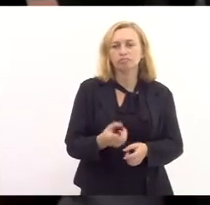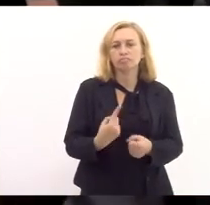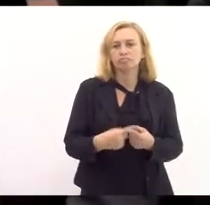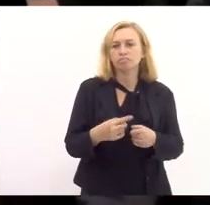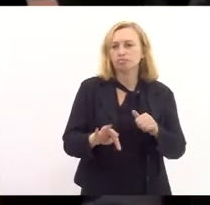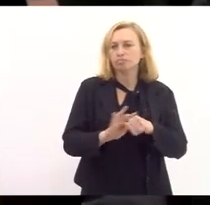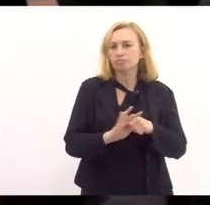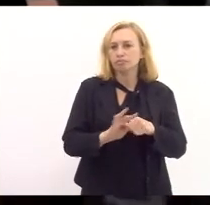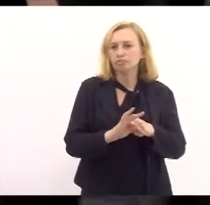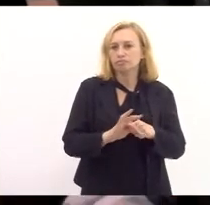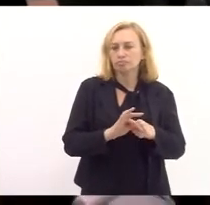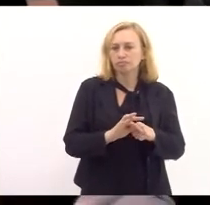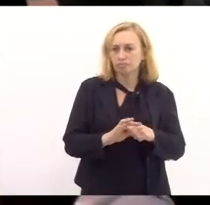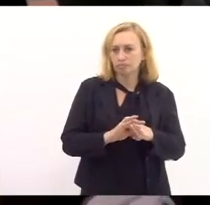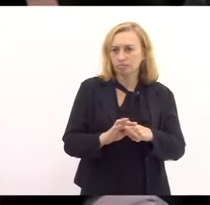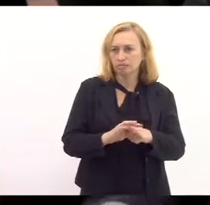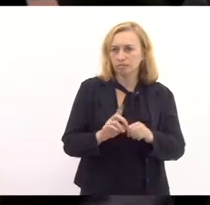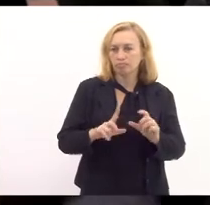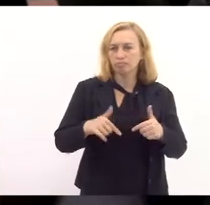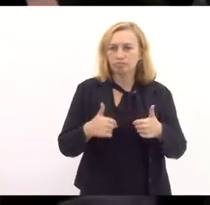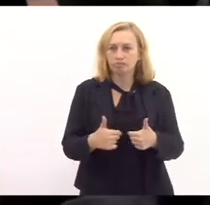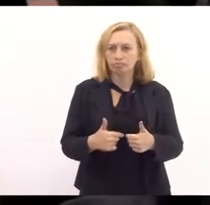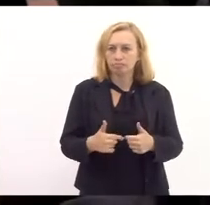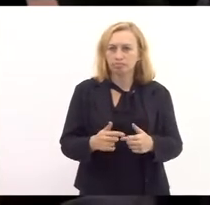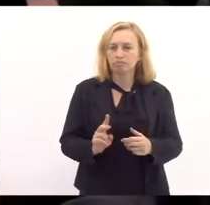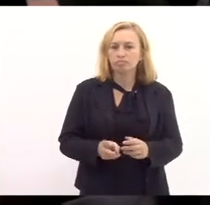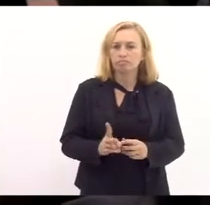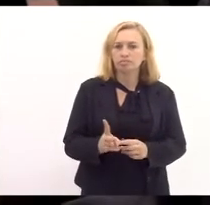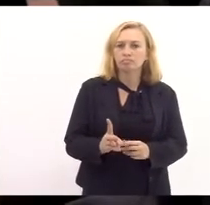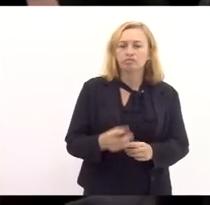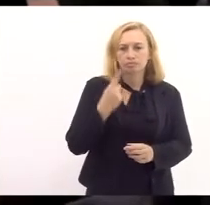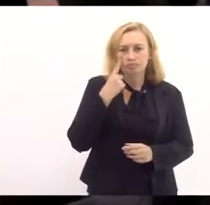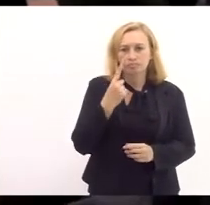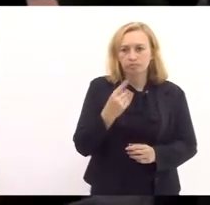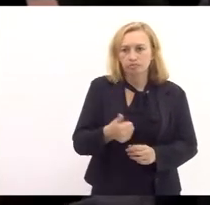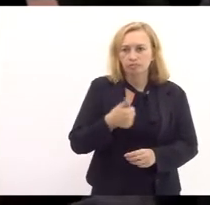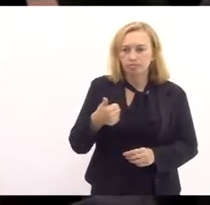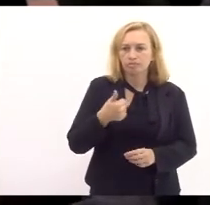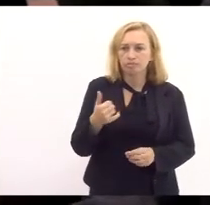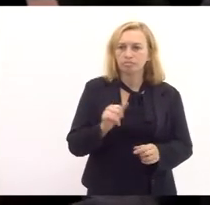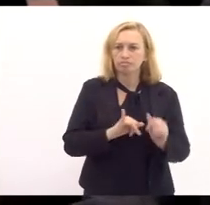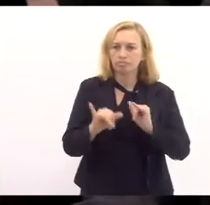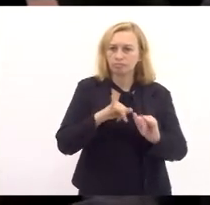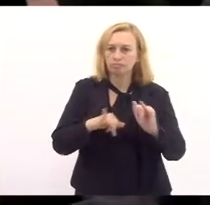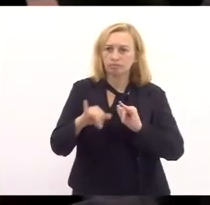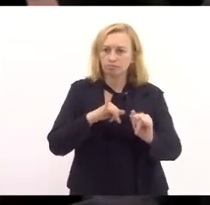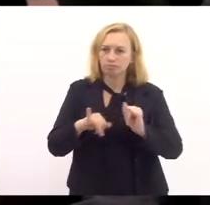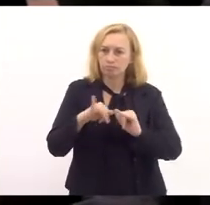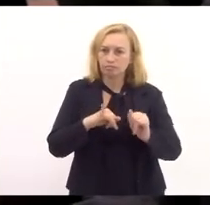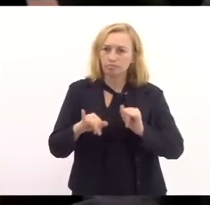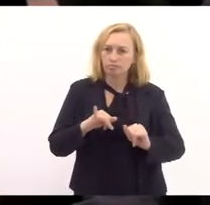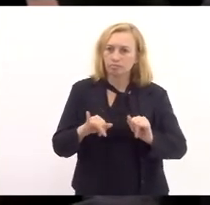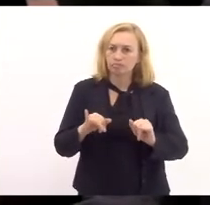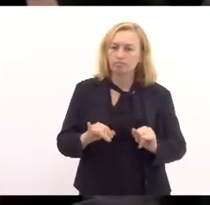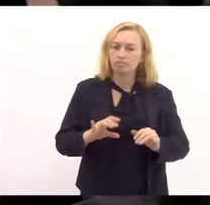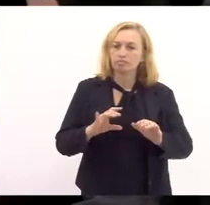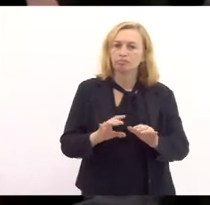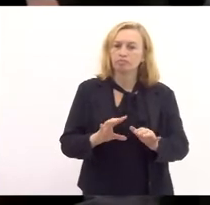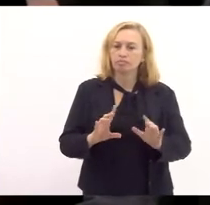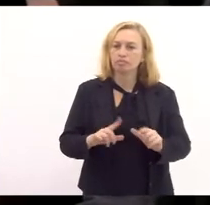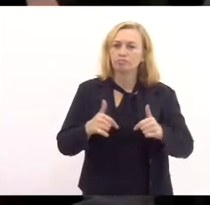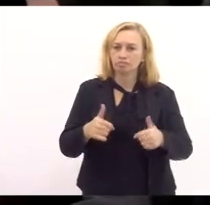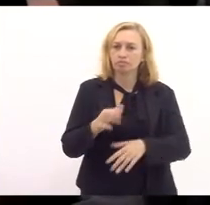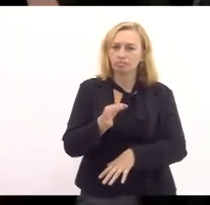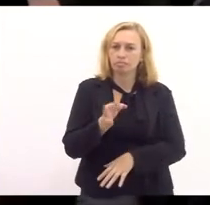técnica operacional está em condução para poder levantar elementos que permitam algo que nós alcancemos de maneira concreta, para